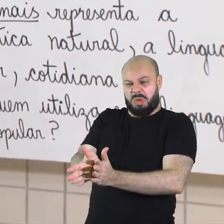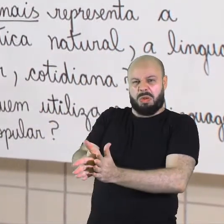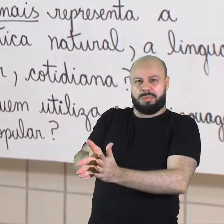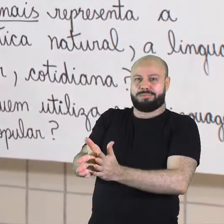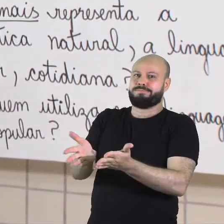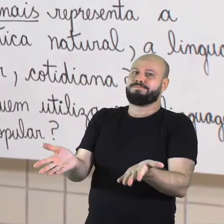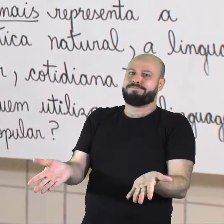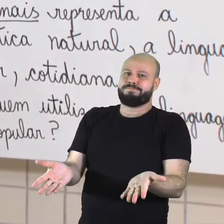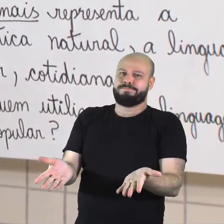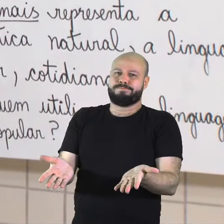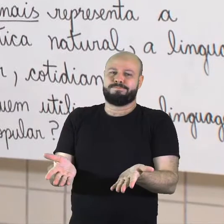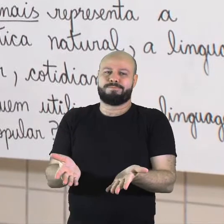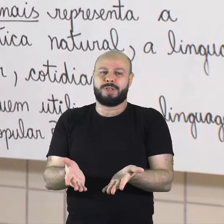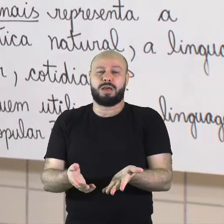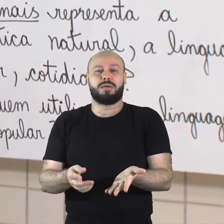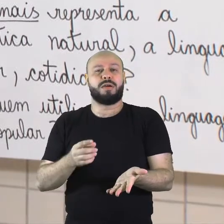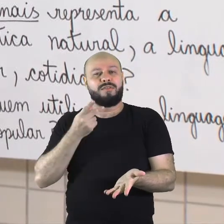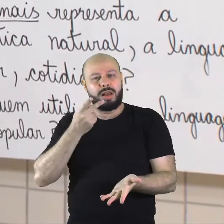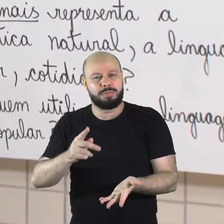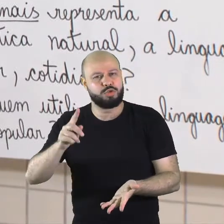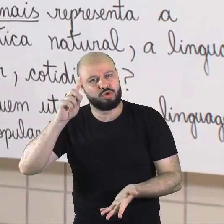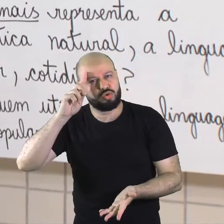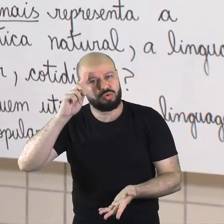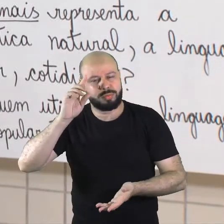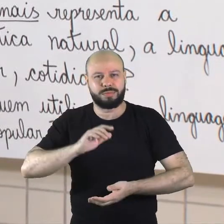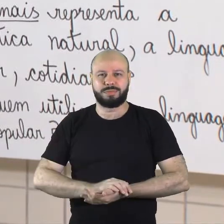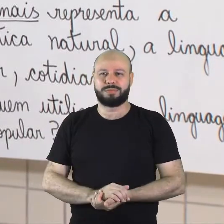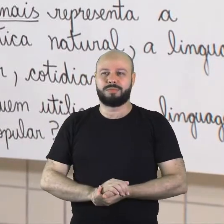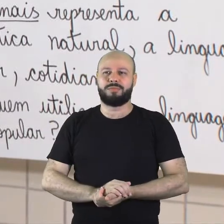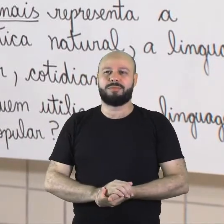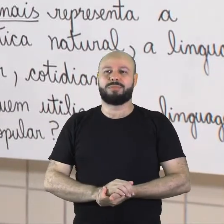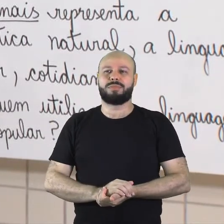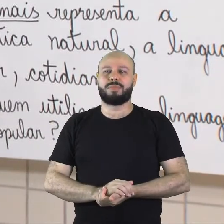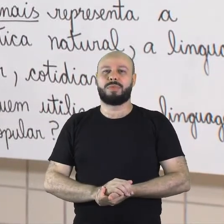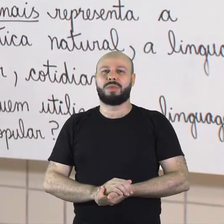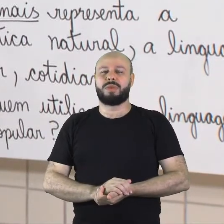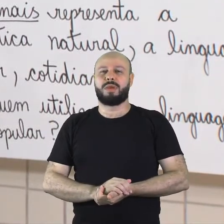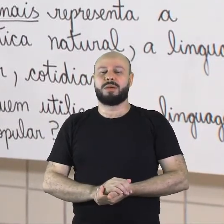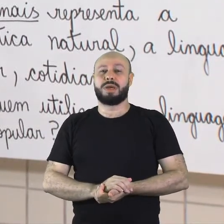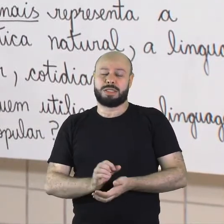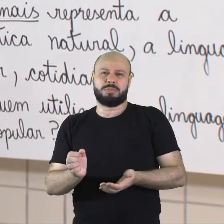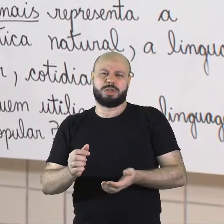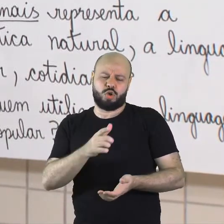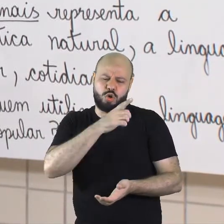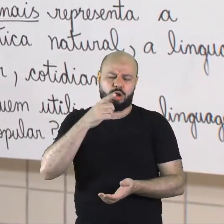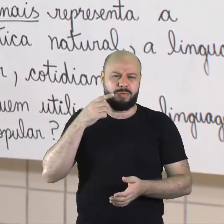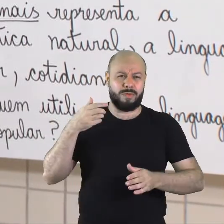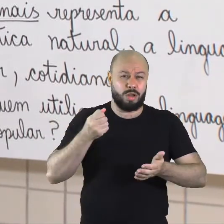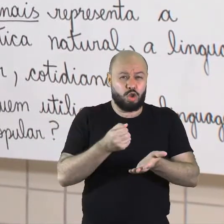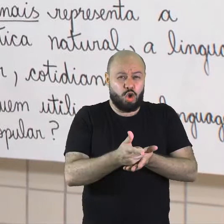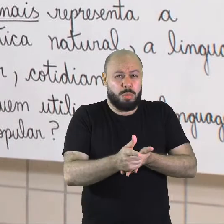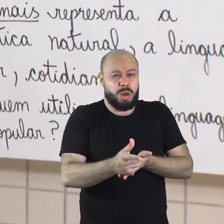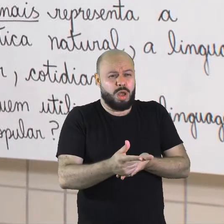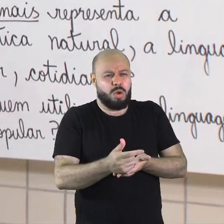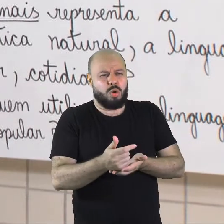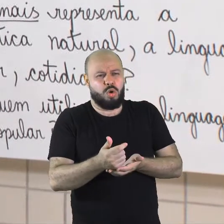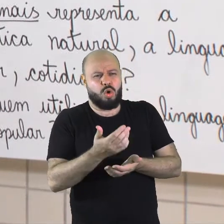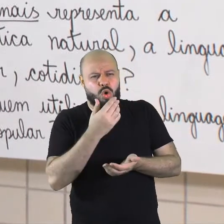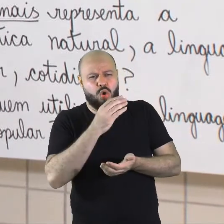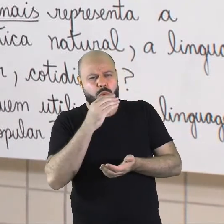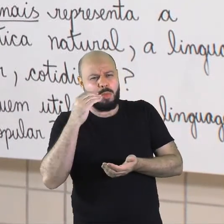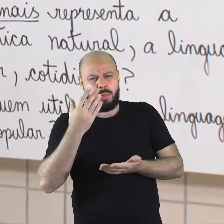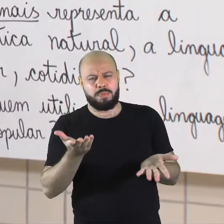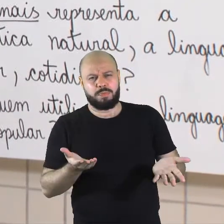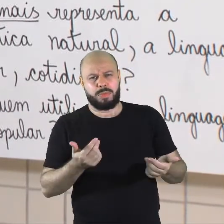nós falamos no dia a dia, né? Então, vejamos bem, se você vai numa lanchonete comprar um salgado, você dificilmente